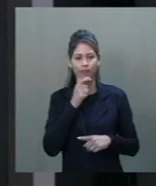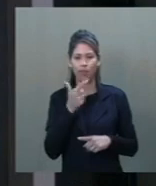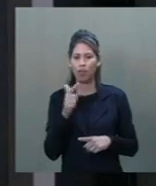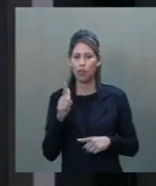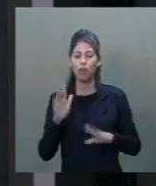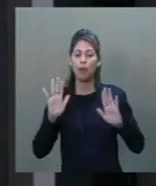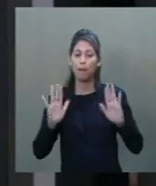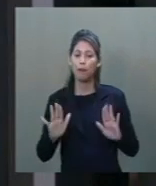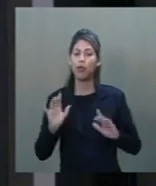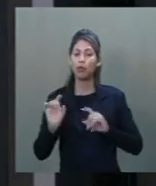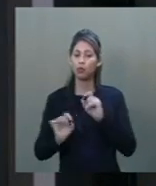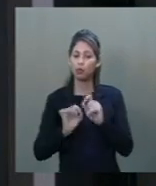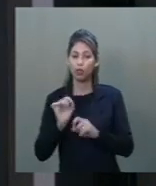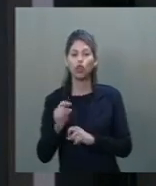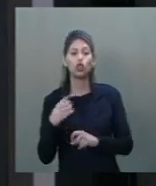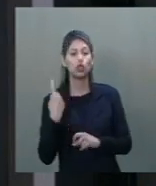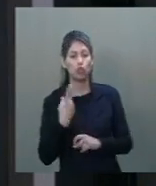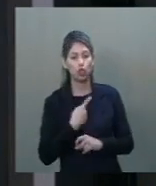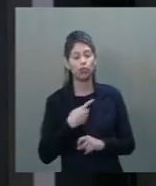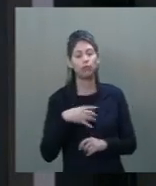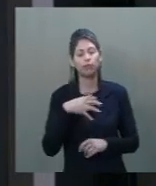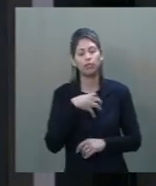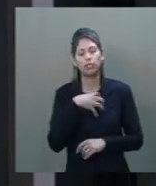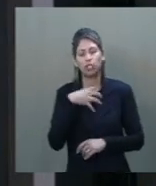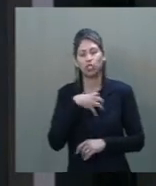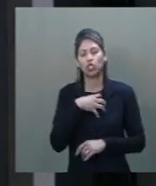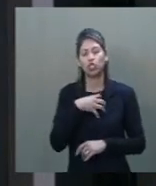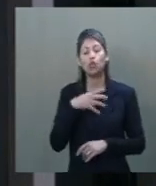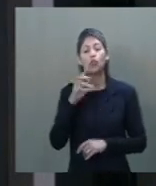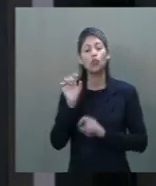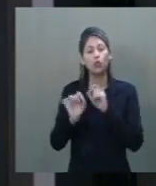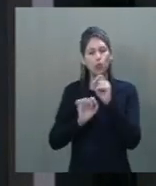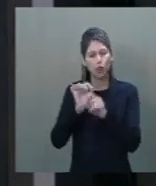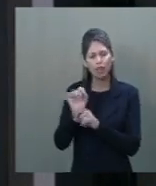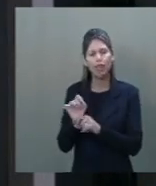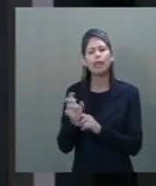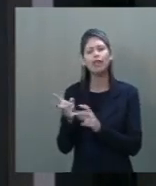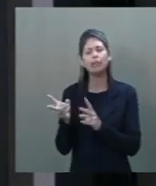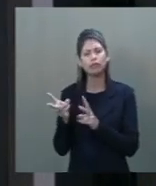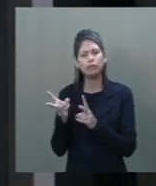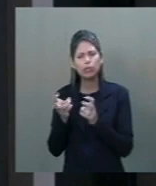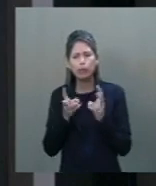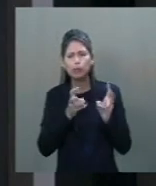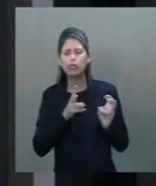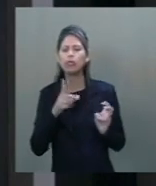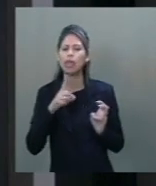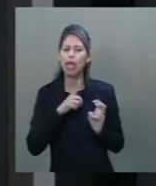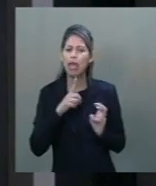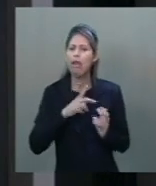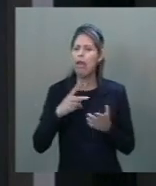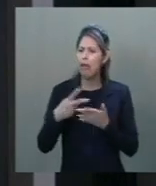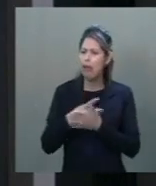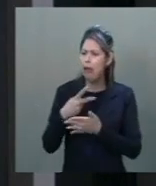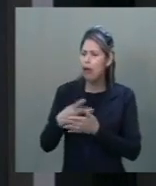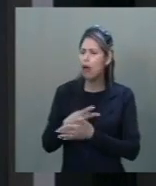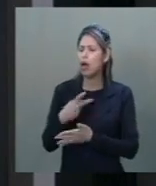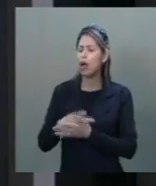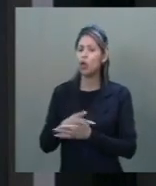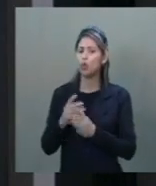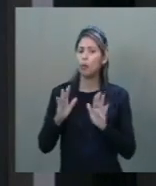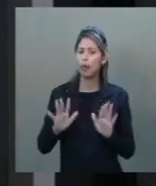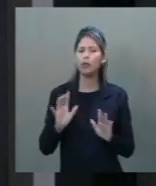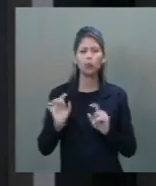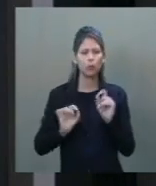Mas todos nós estávamos vendo que alguma coisa estava errada. No íntimo, todos nós sabíamos que isso não poderia terminar